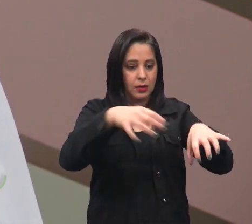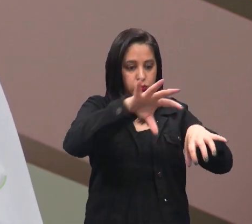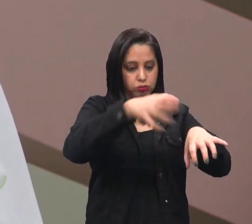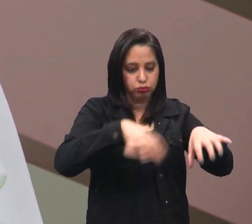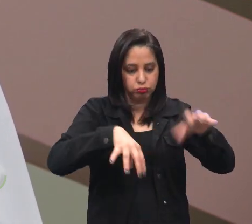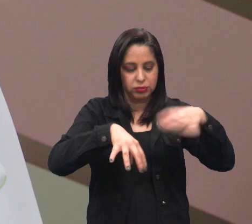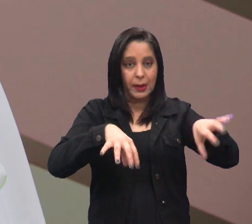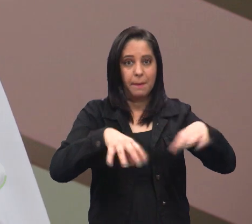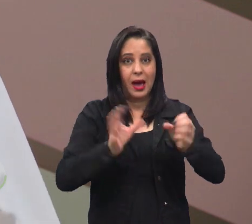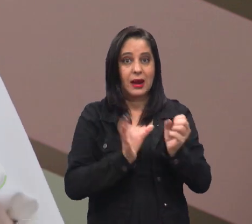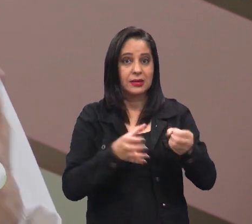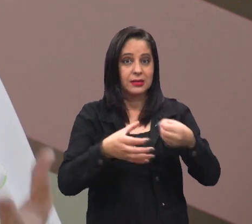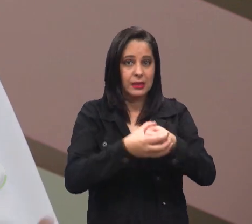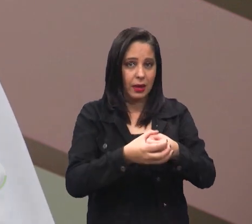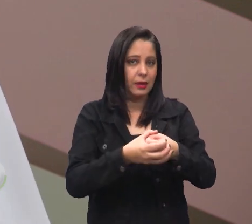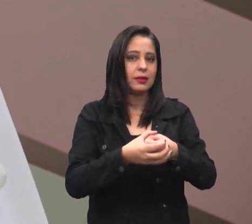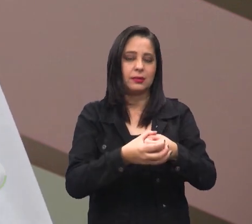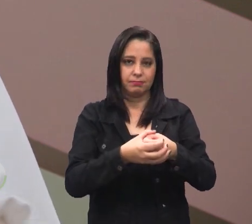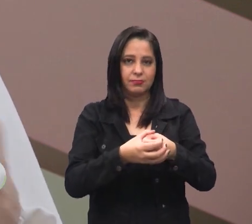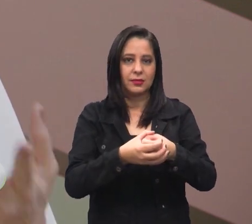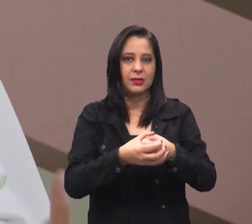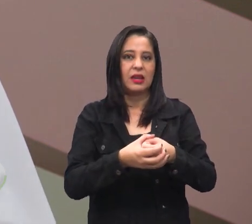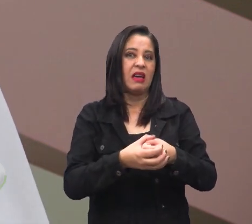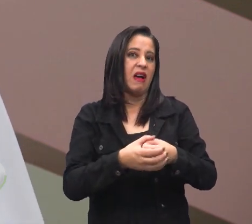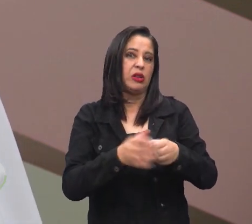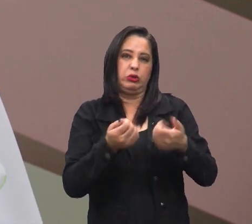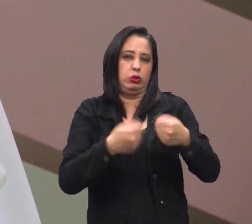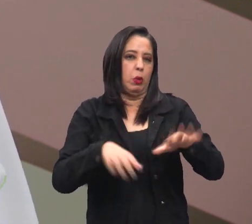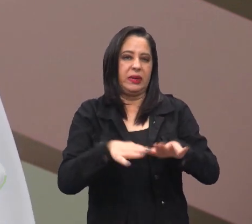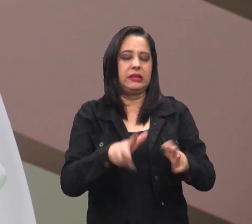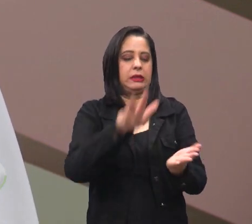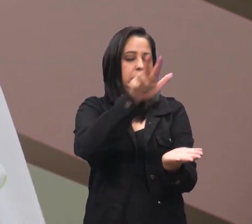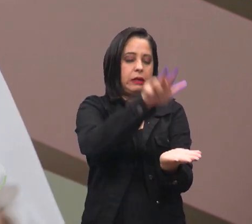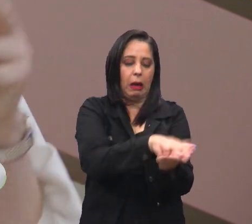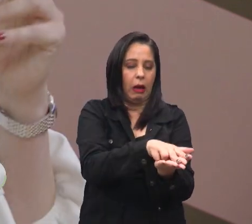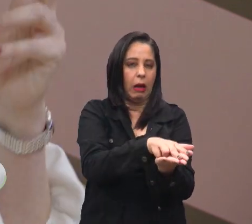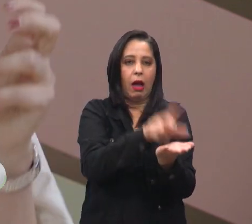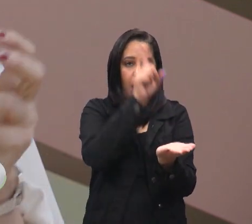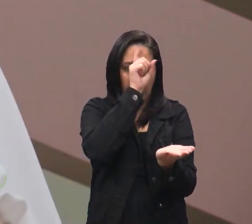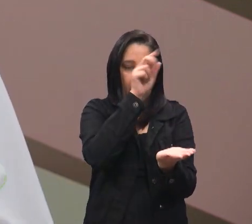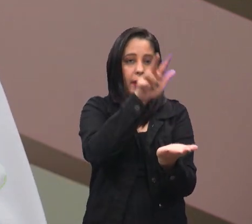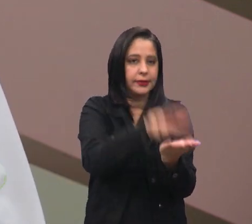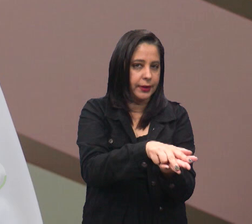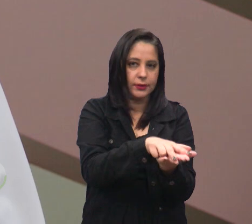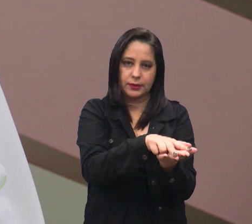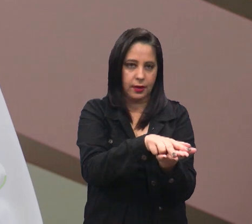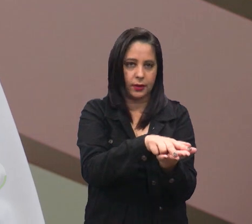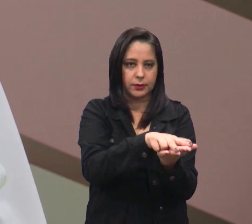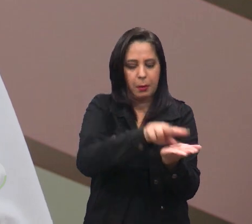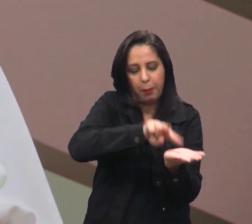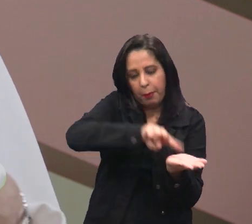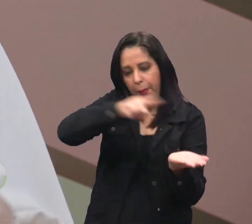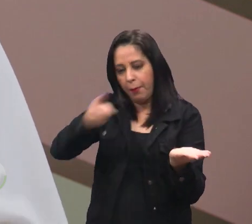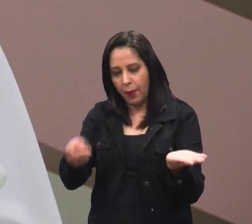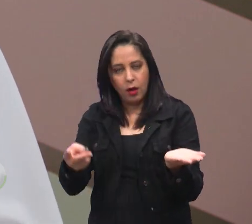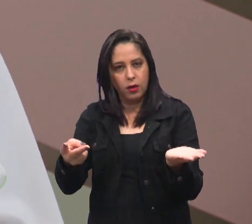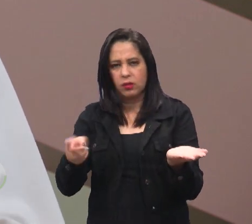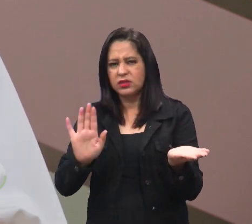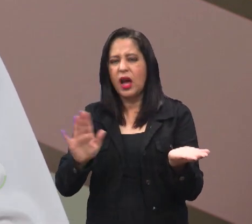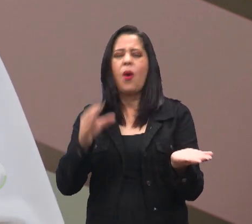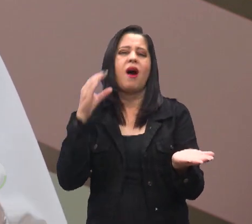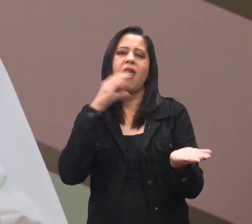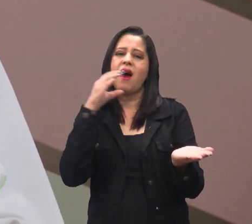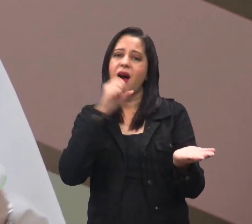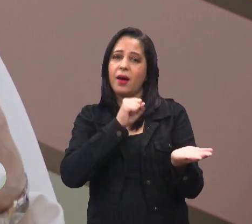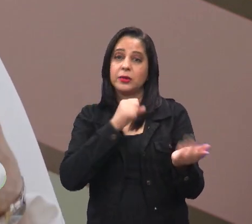uma doação pelo braço, em geral é ambulatorial, ele não precisa internar para fazer uma doação de células-tronco. A gente chama medula óssea